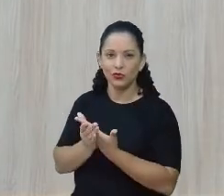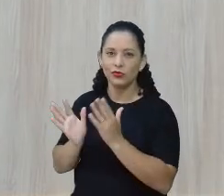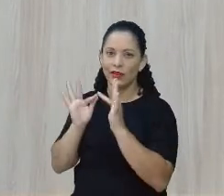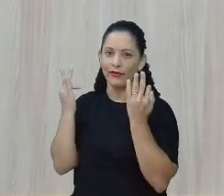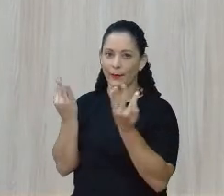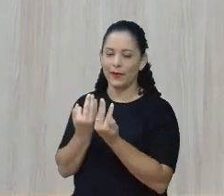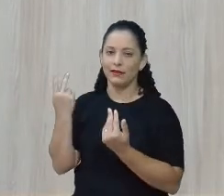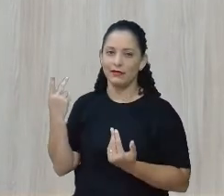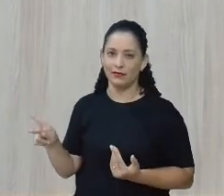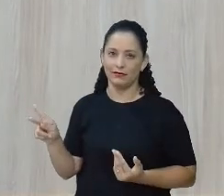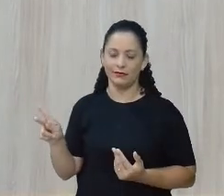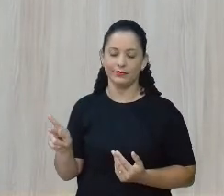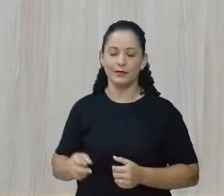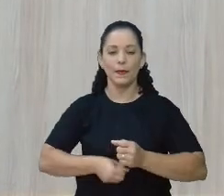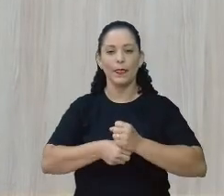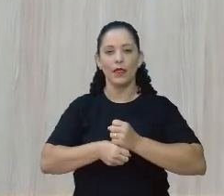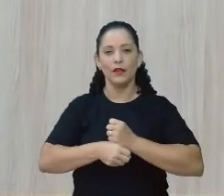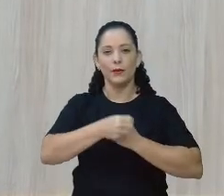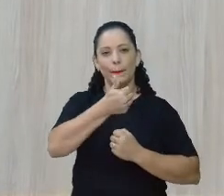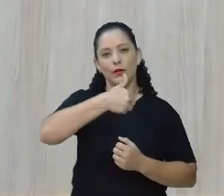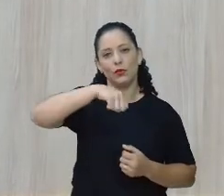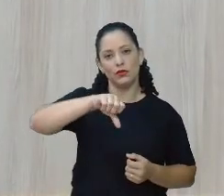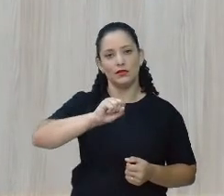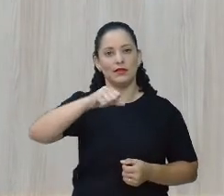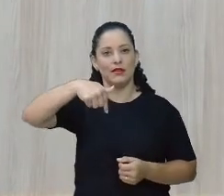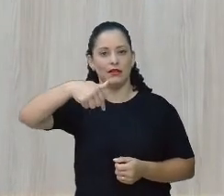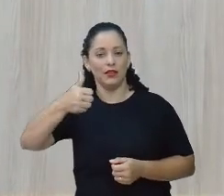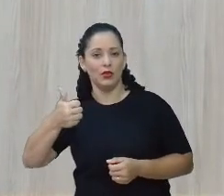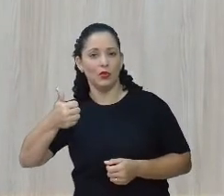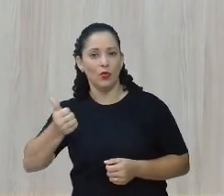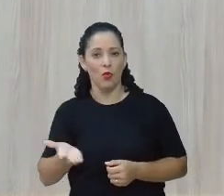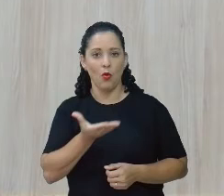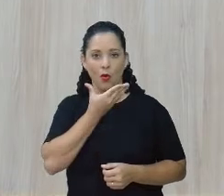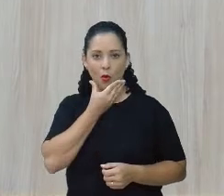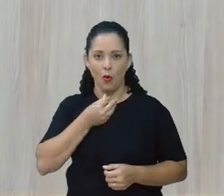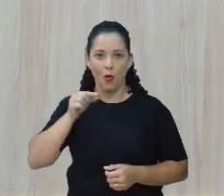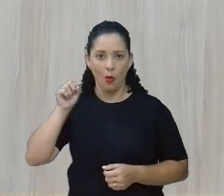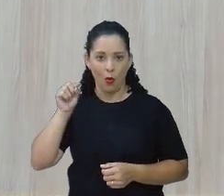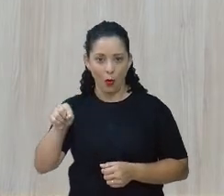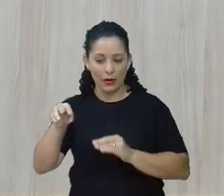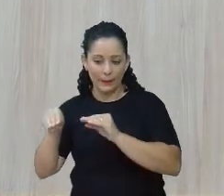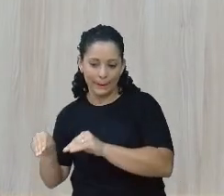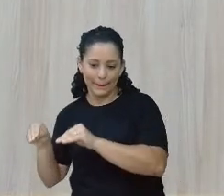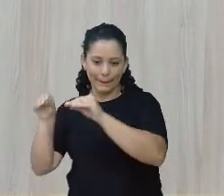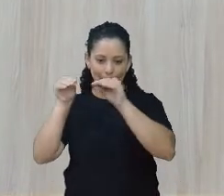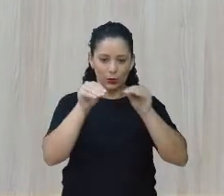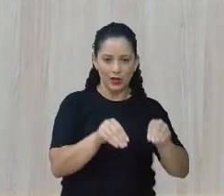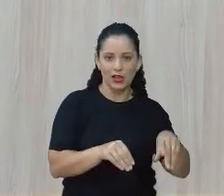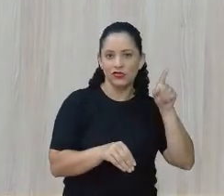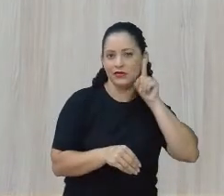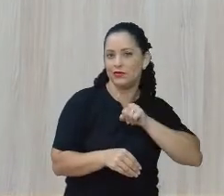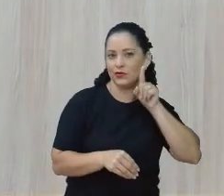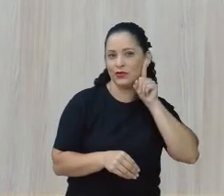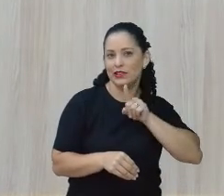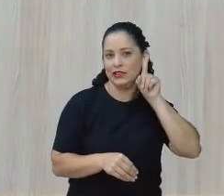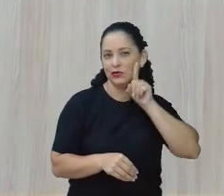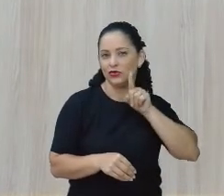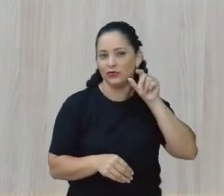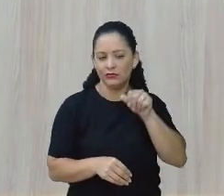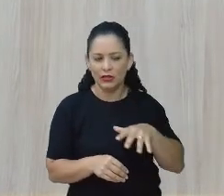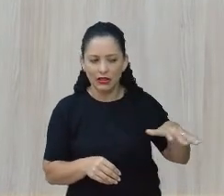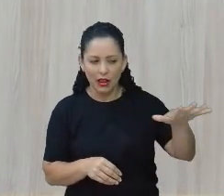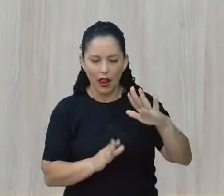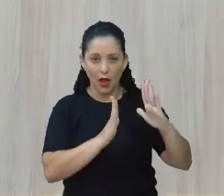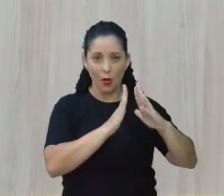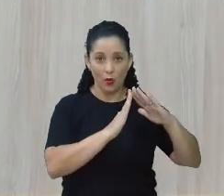Bell. Em 1871, Bell se muda para Boston, lá nos Estados Unidos, a fim de ensinar em uma